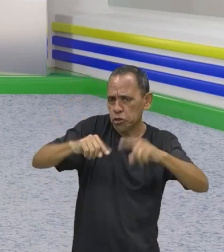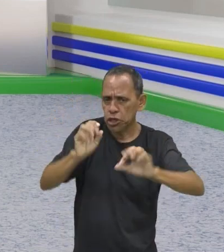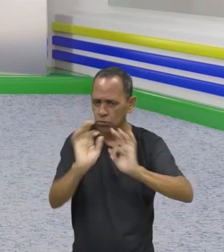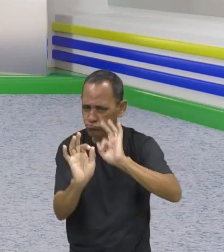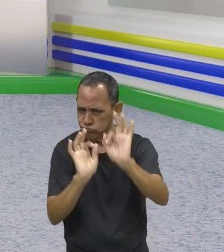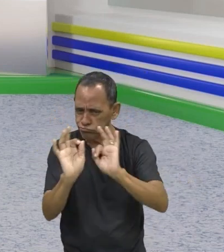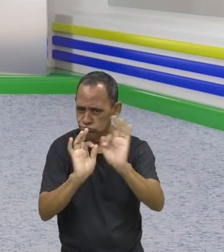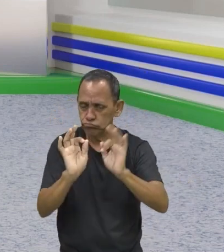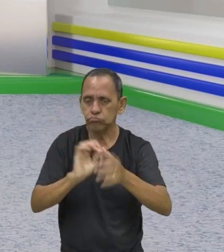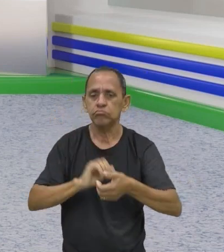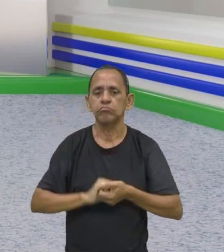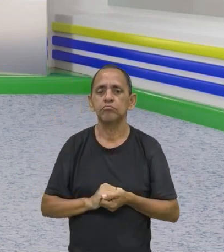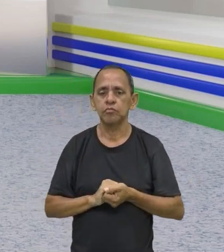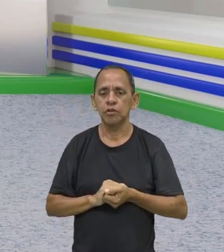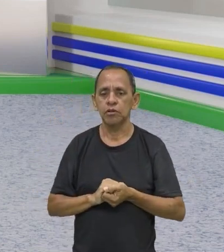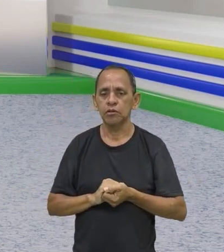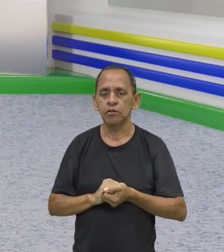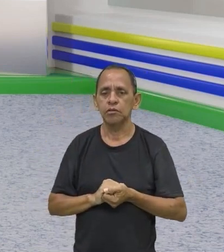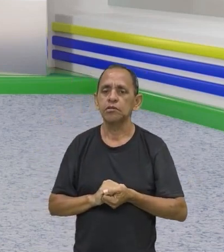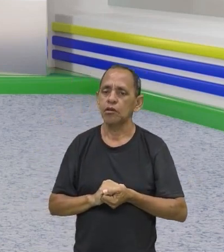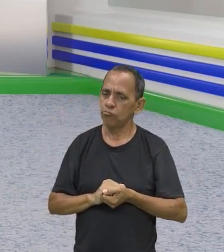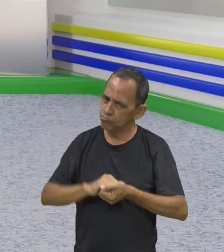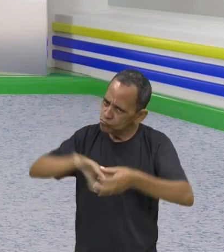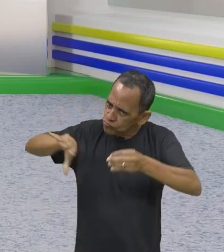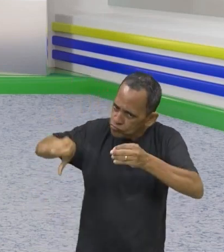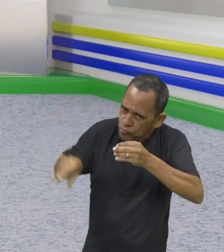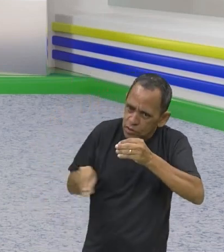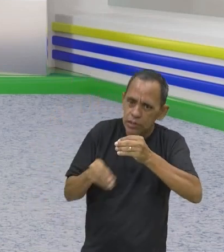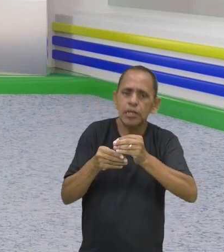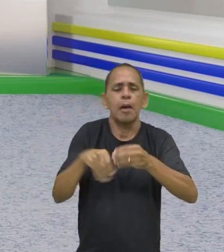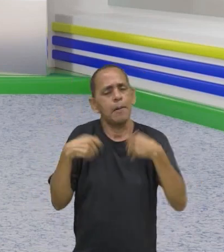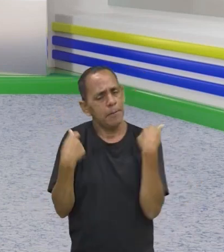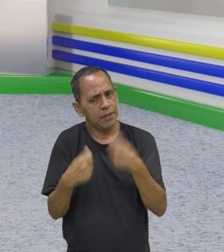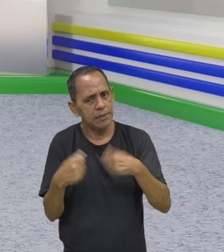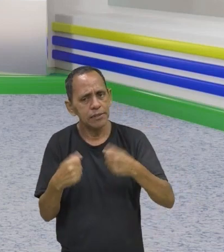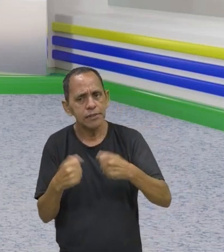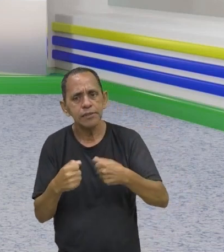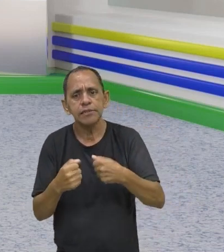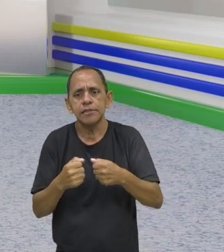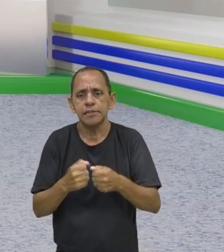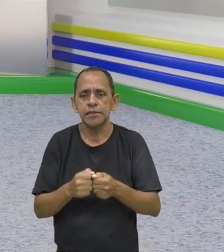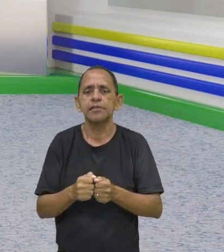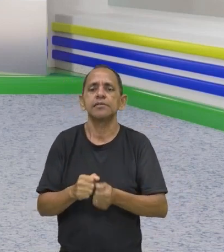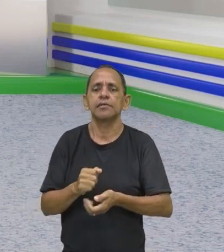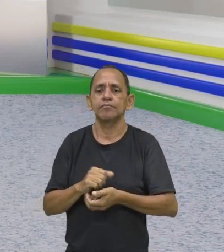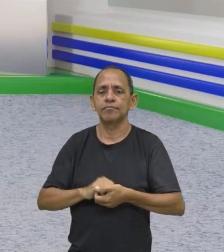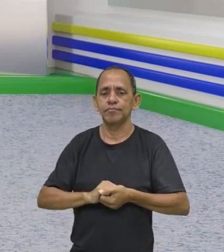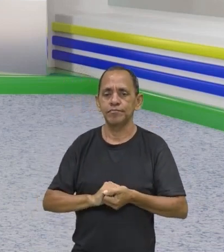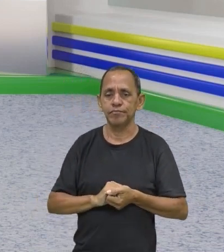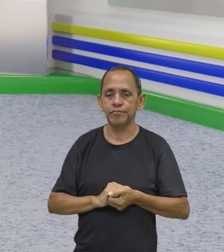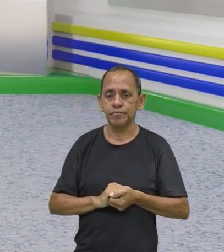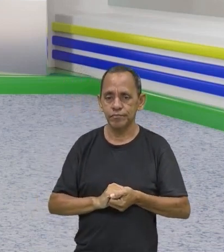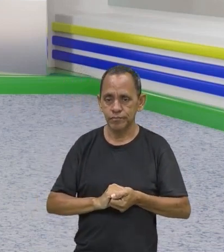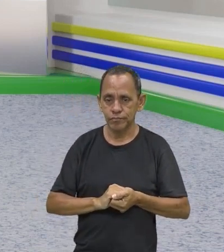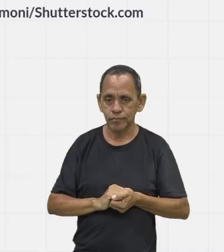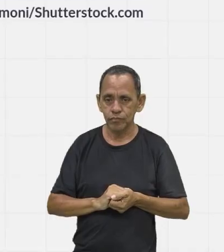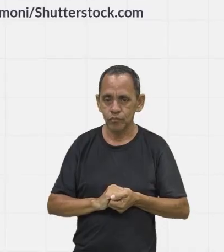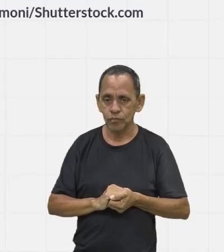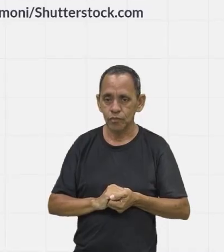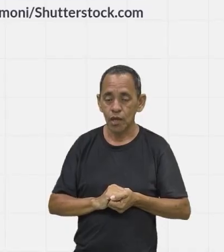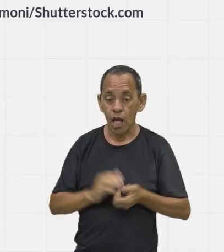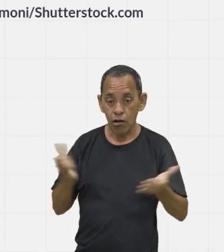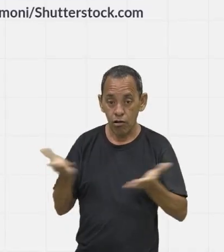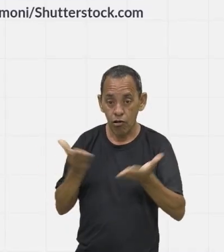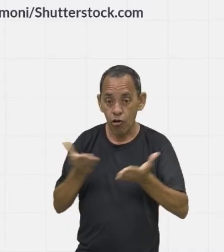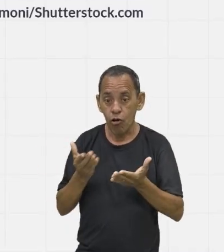vocês organizarem, né, no seu computador, na sua pastinha e deixe esse material de fácil acesso. E aí a gente vai falar também um pouquinho sobre o horário